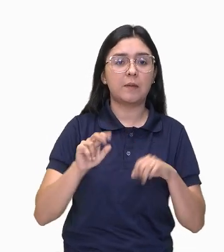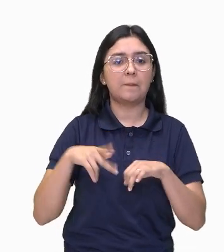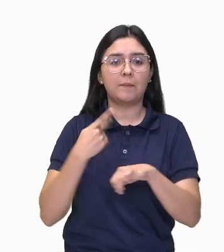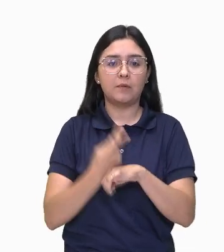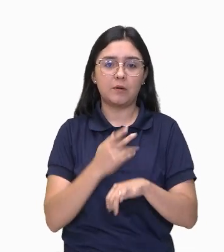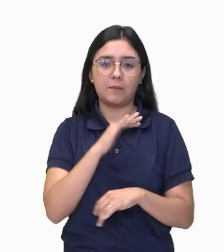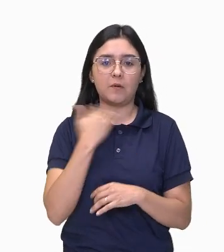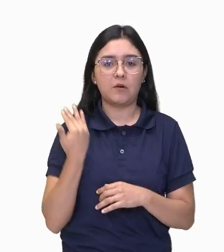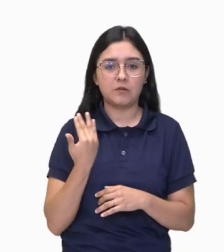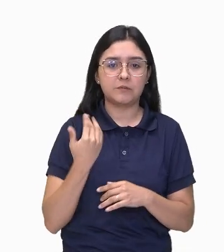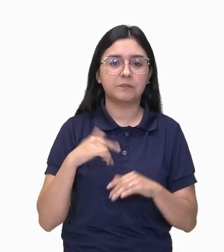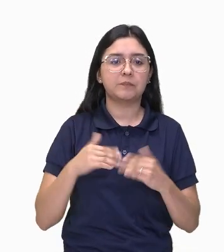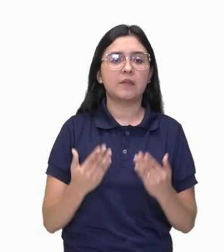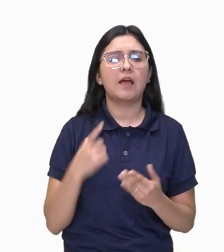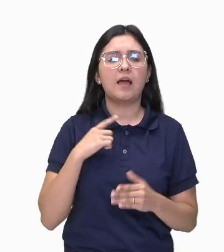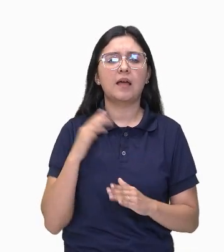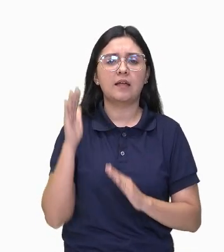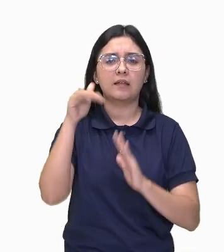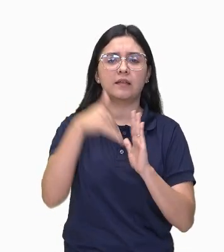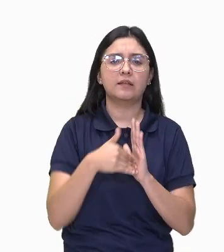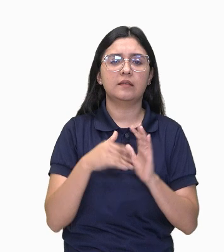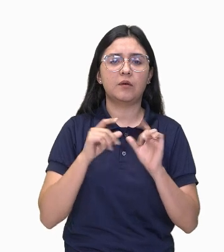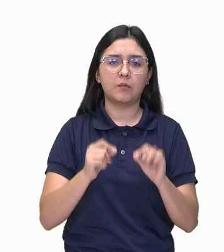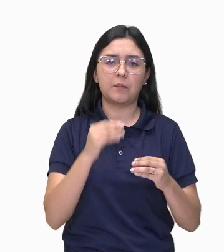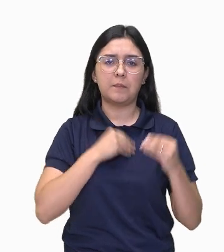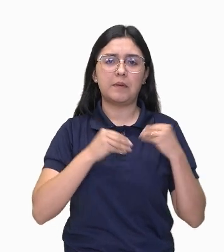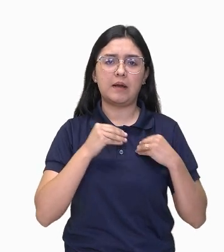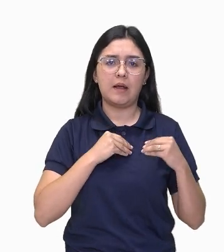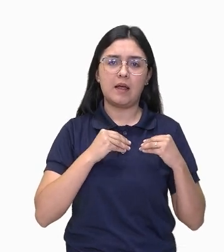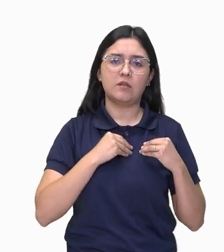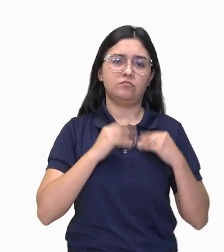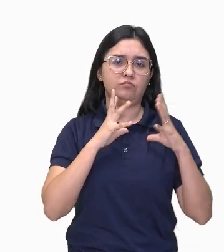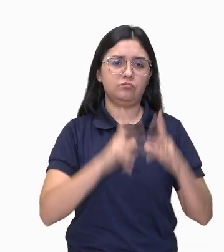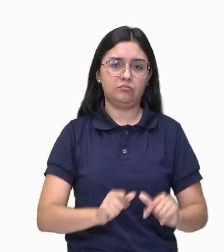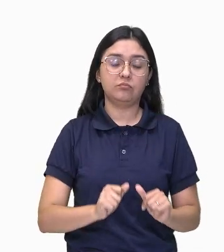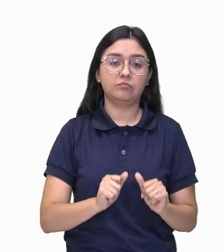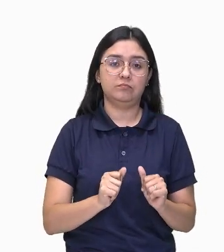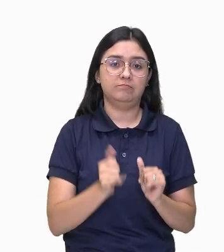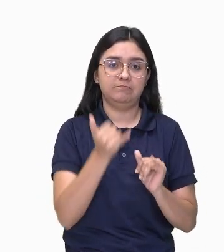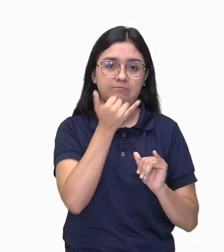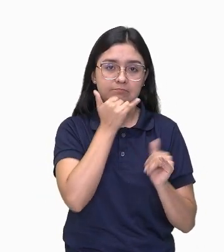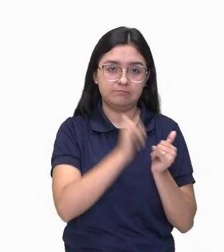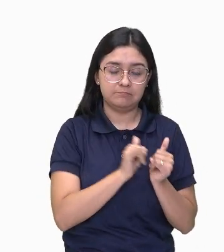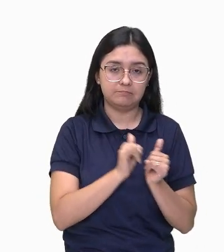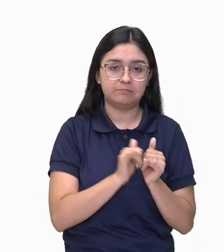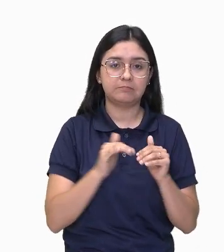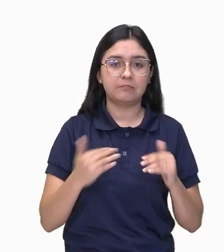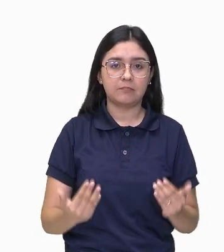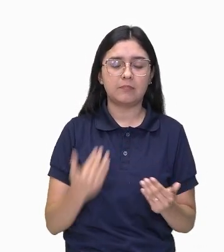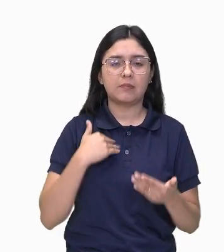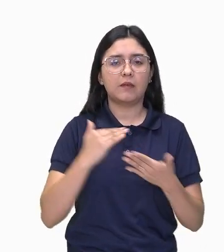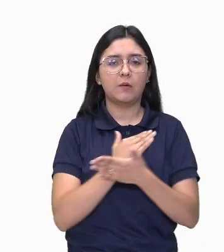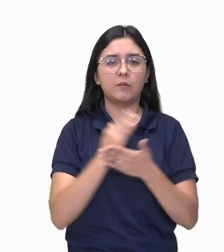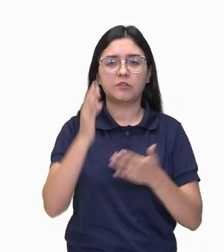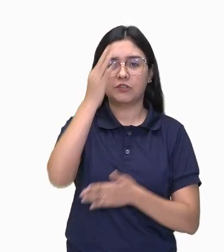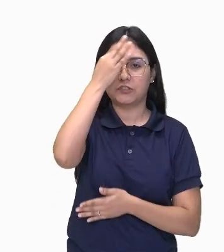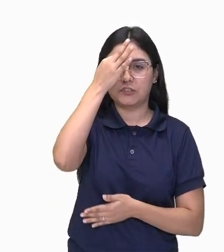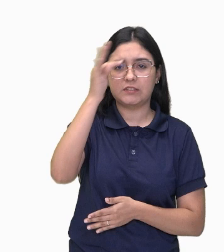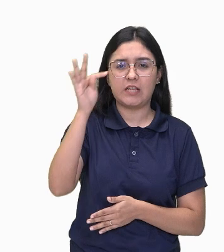até a absolvição absoluta de seus pecados. Inclusive, gente, muitos teólogos